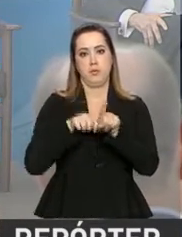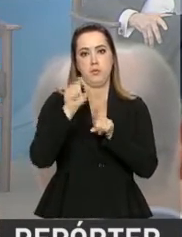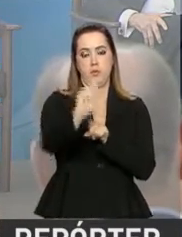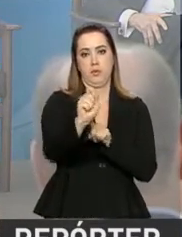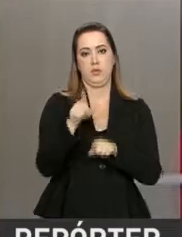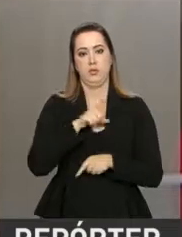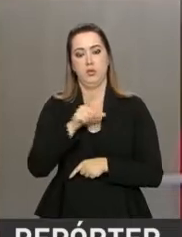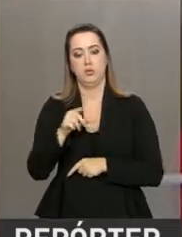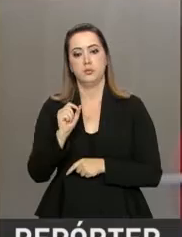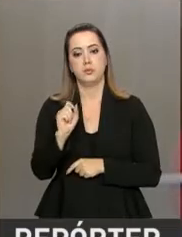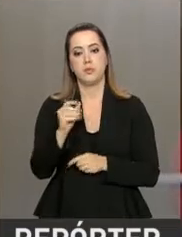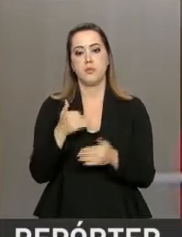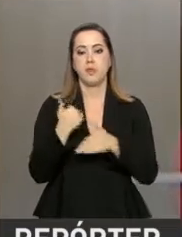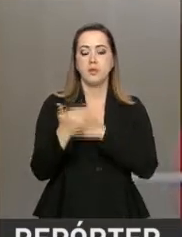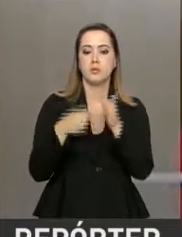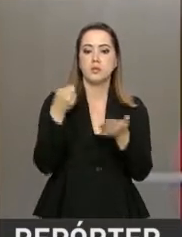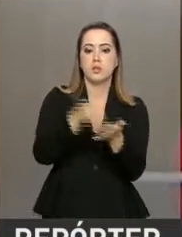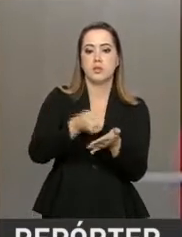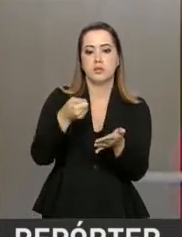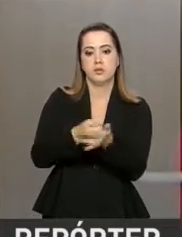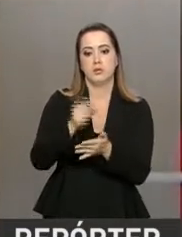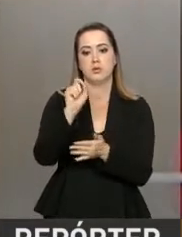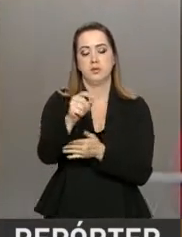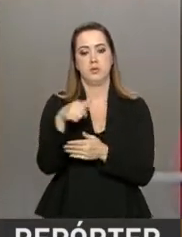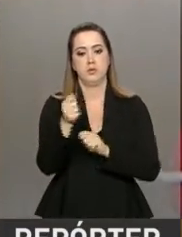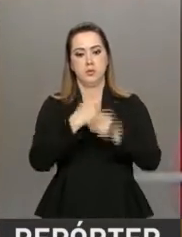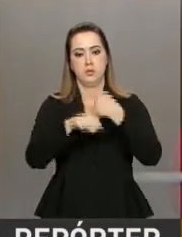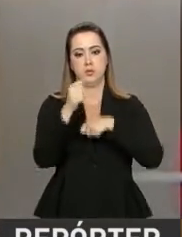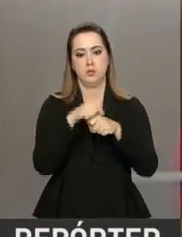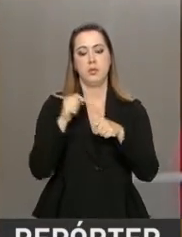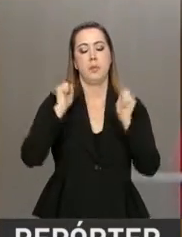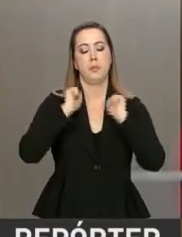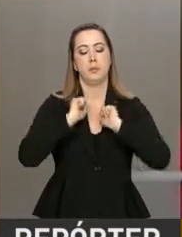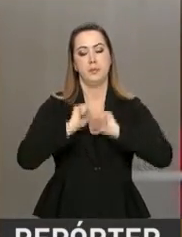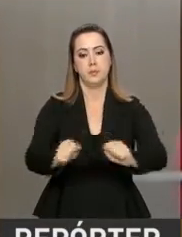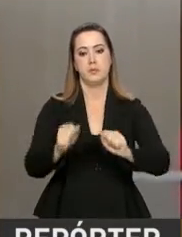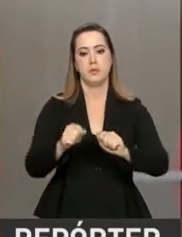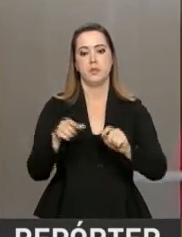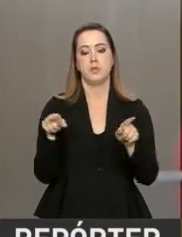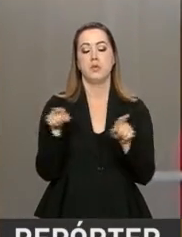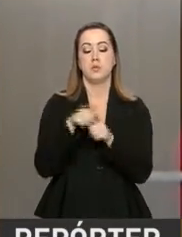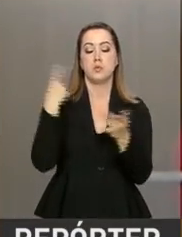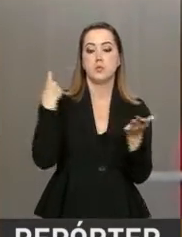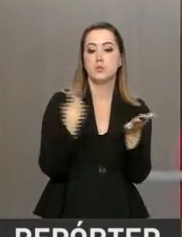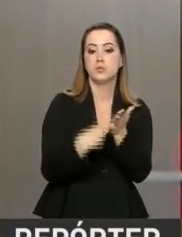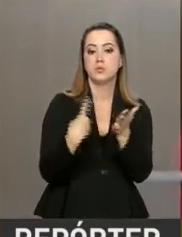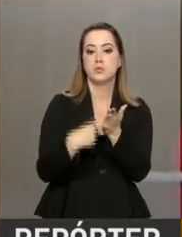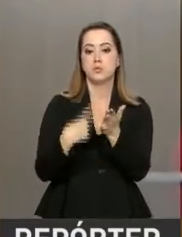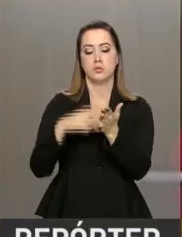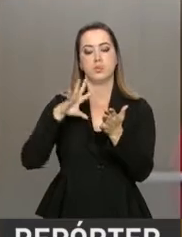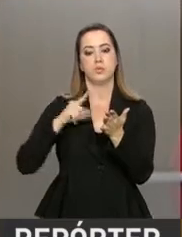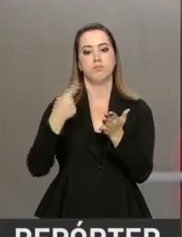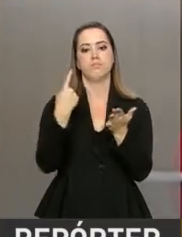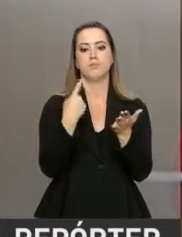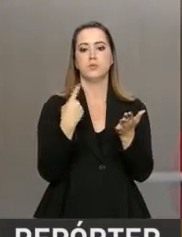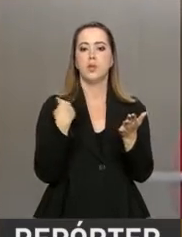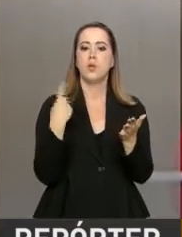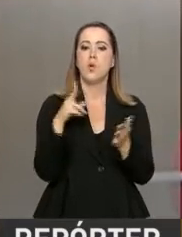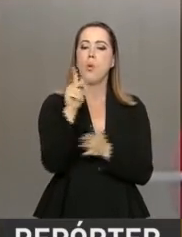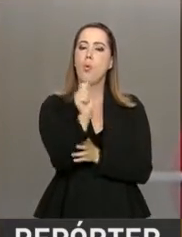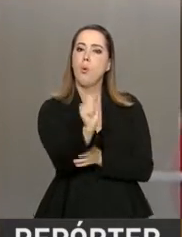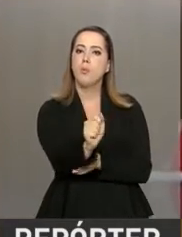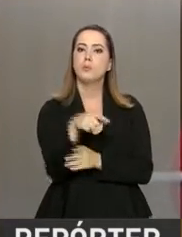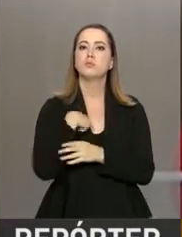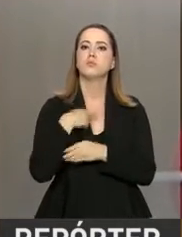a ser pagos em outubro as medidas de Economia Rural estamos promovendo permitem o cumprimento dessas obrigações é uma